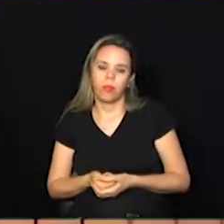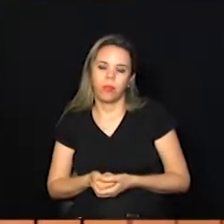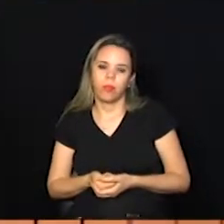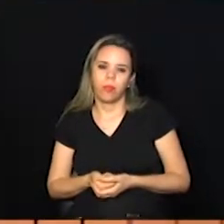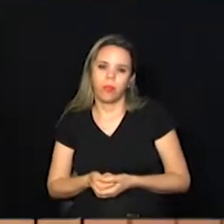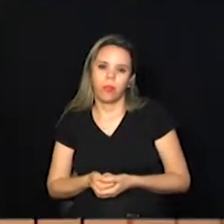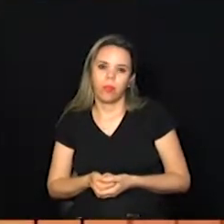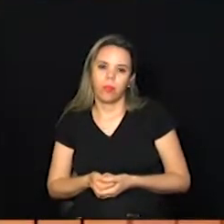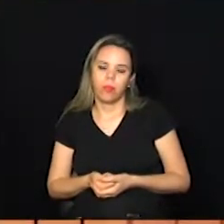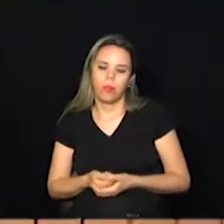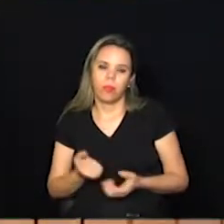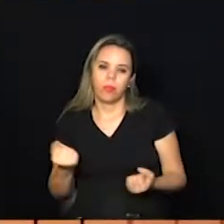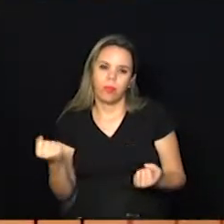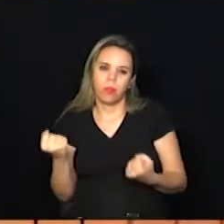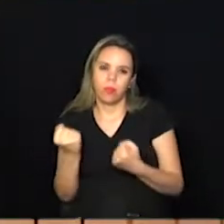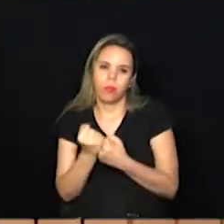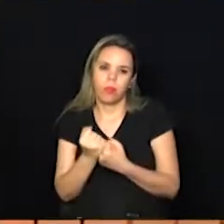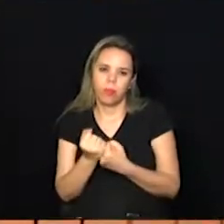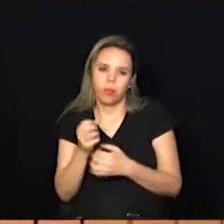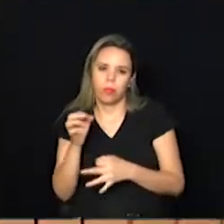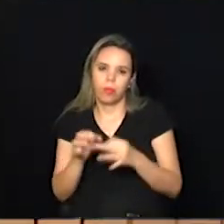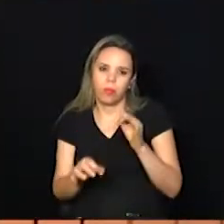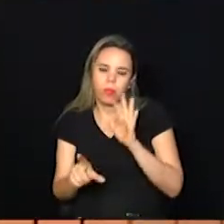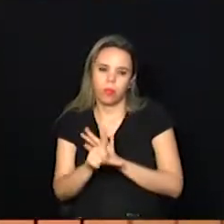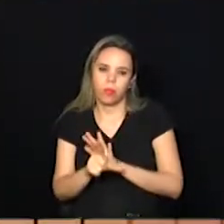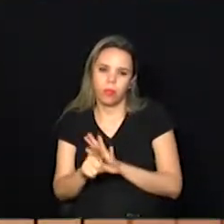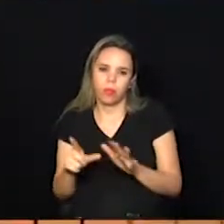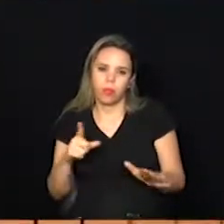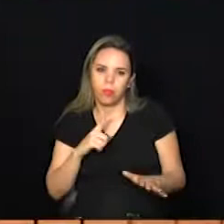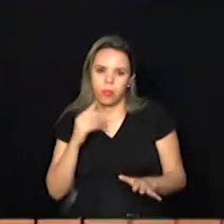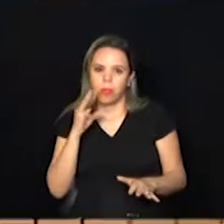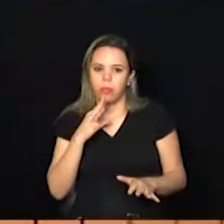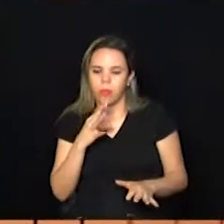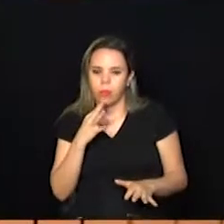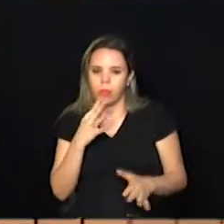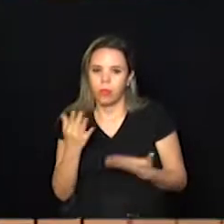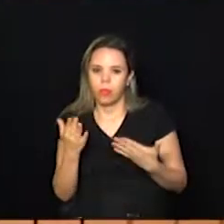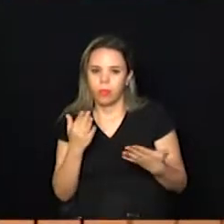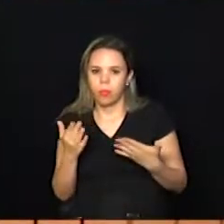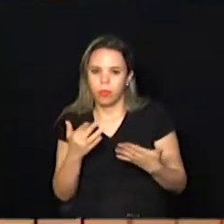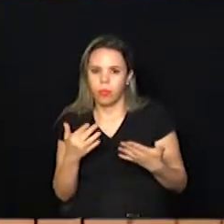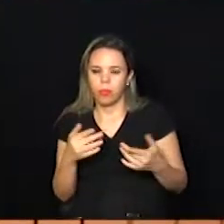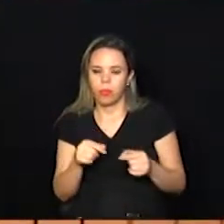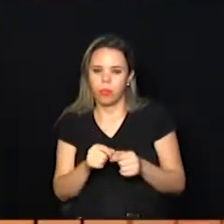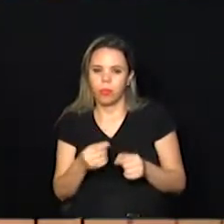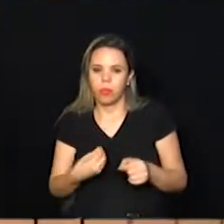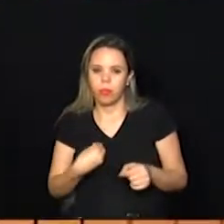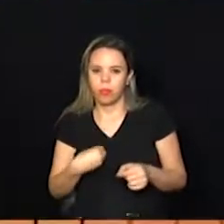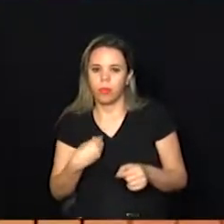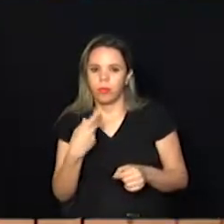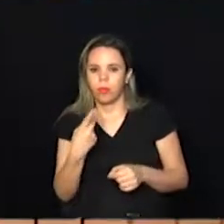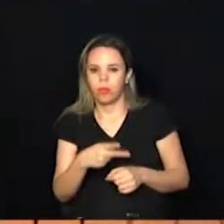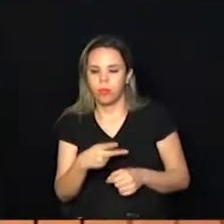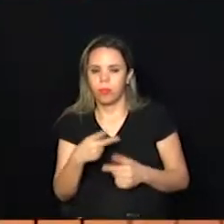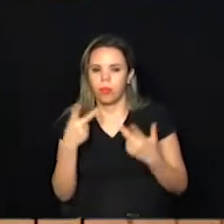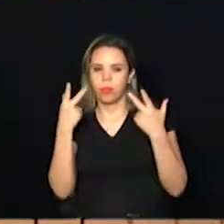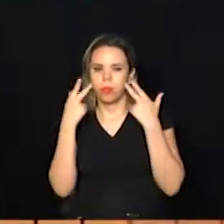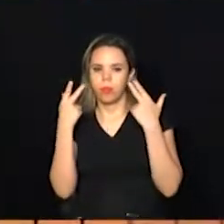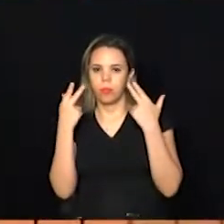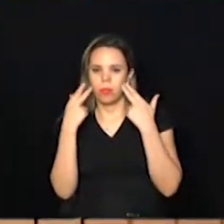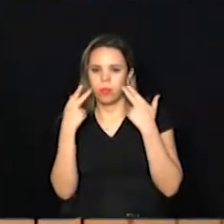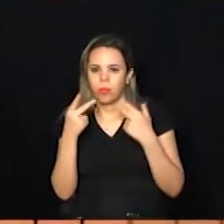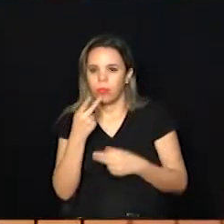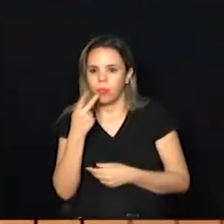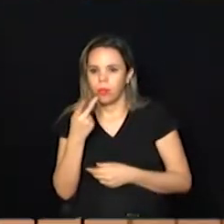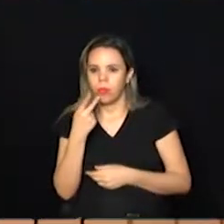tem que estar amparada juridicamente e ter o conhecimento de quais são as consequências da vida dela. Então, é muito comum, quando a gente fala